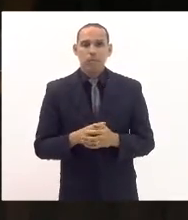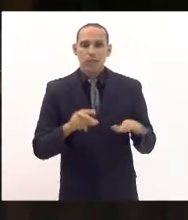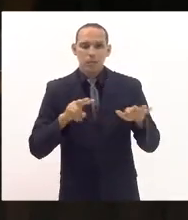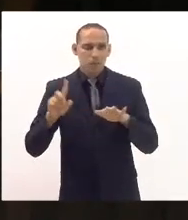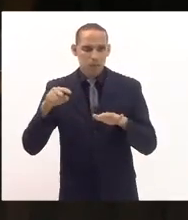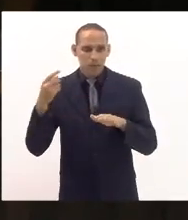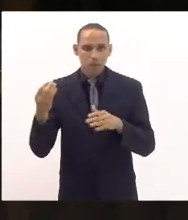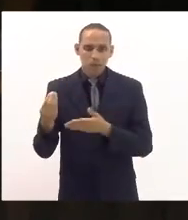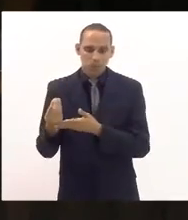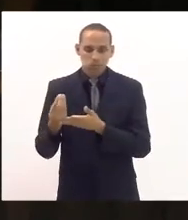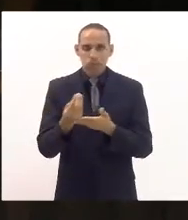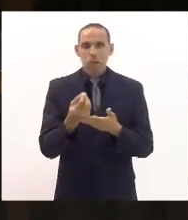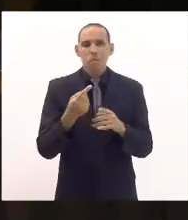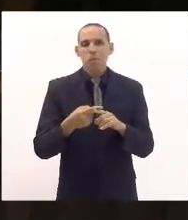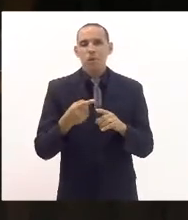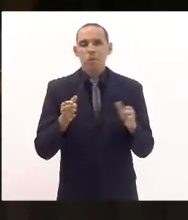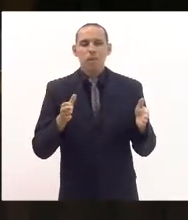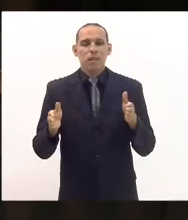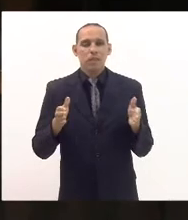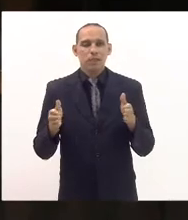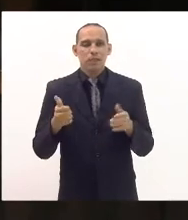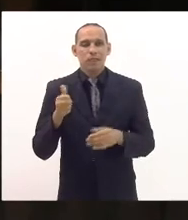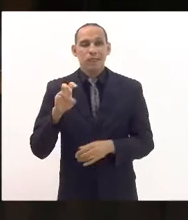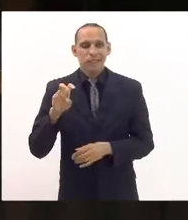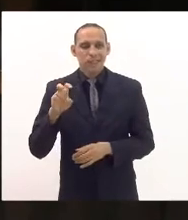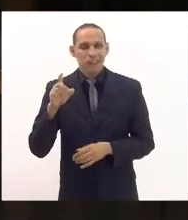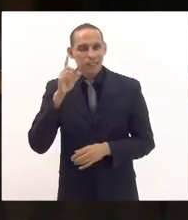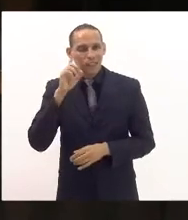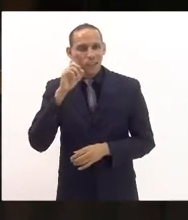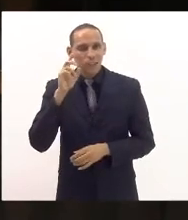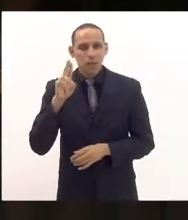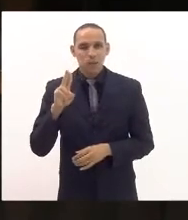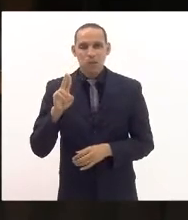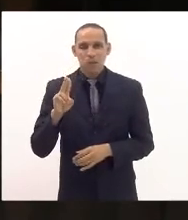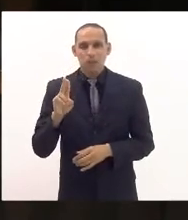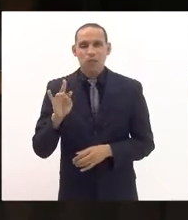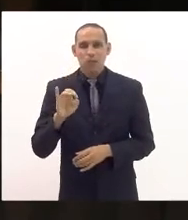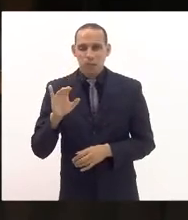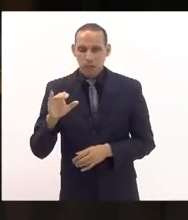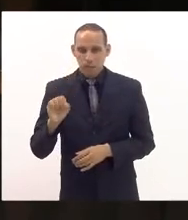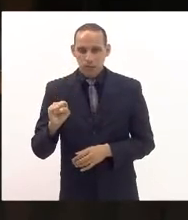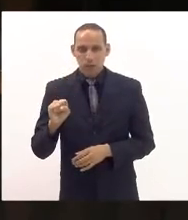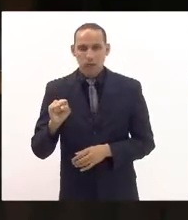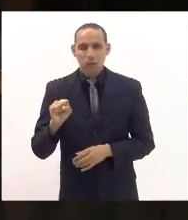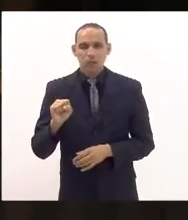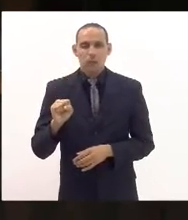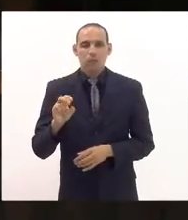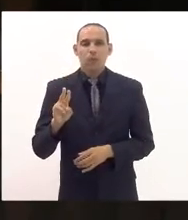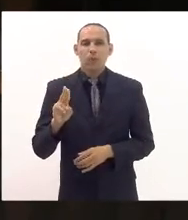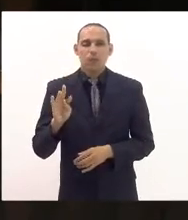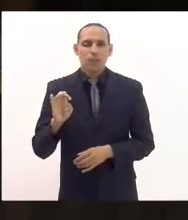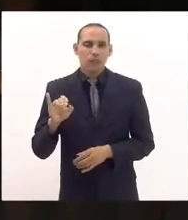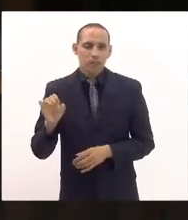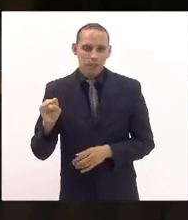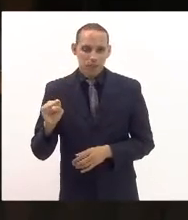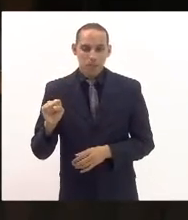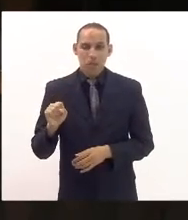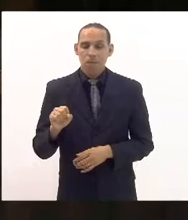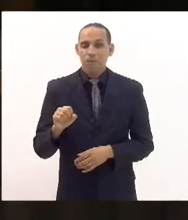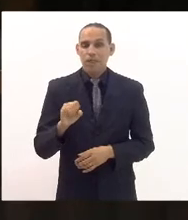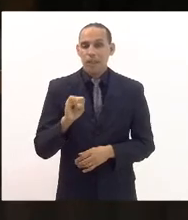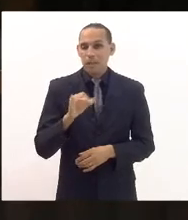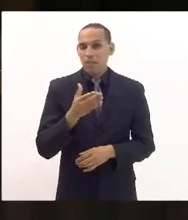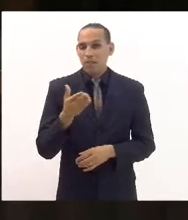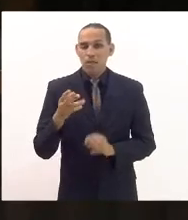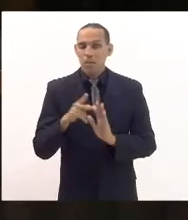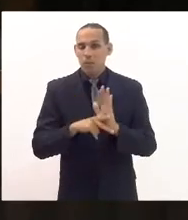trazer na próxima semana por conta do período dos 15 dias úteis e aproveitando a minha fala quem tem